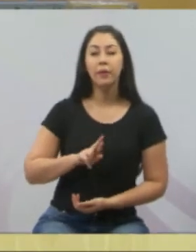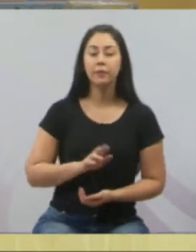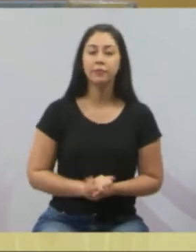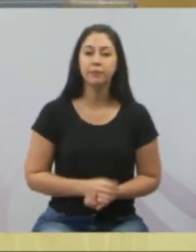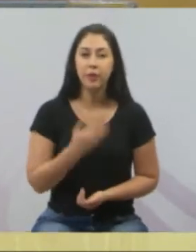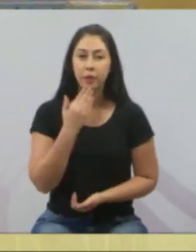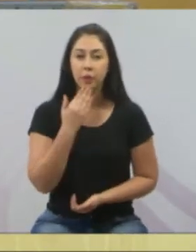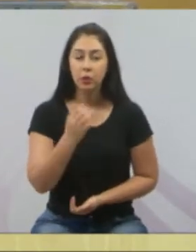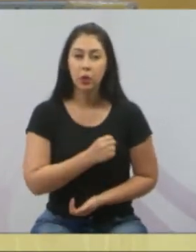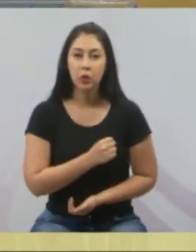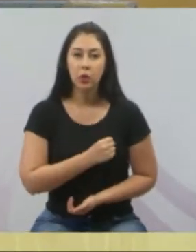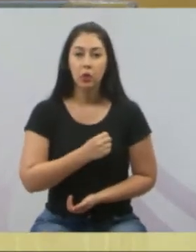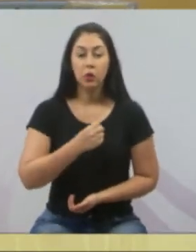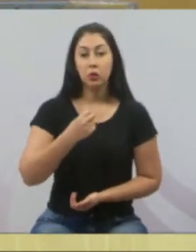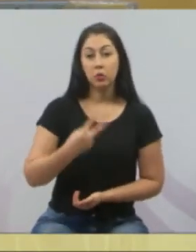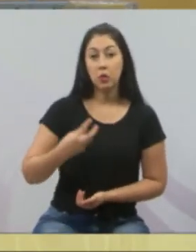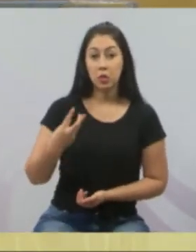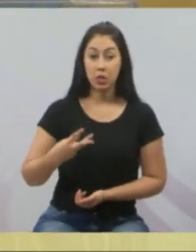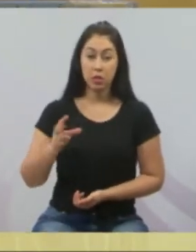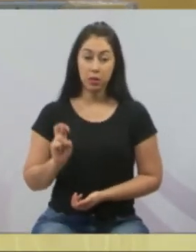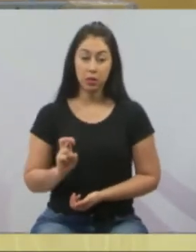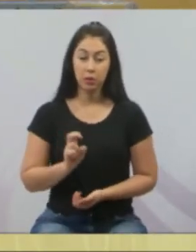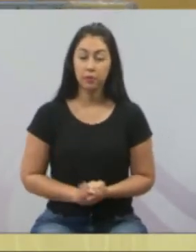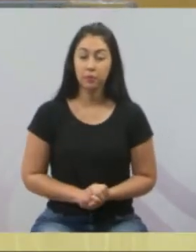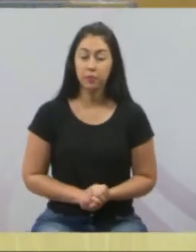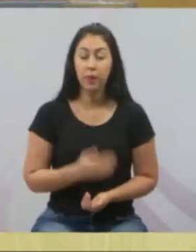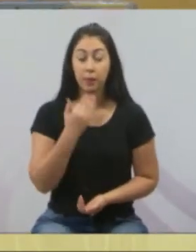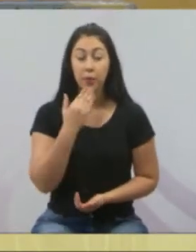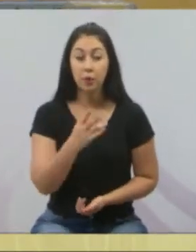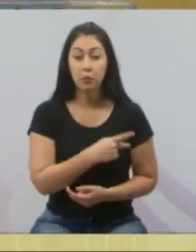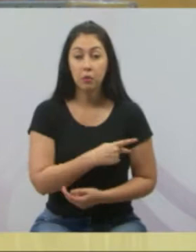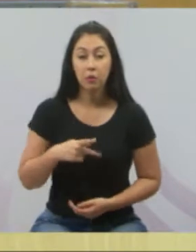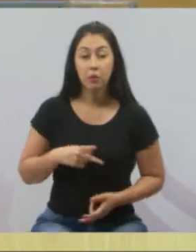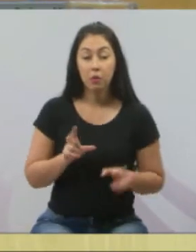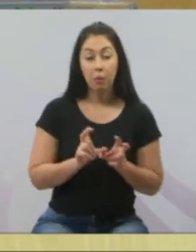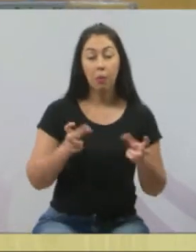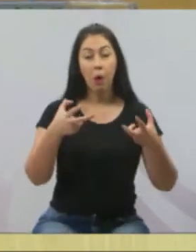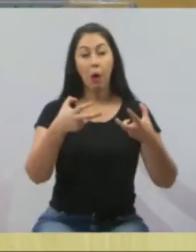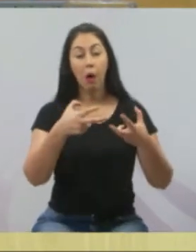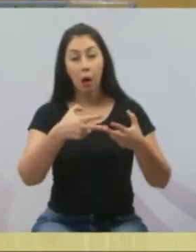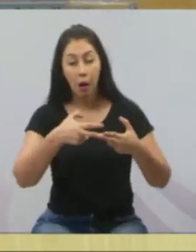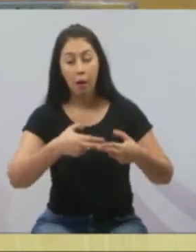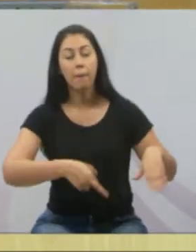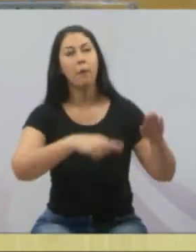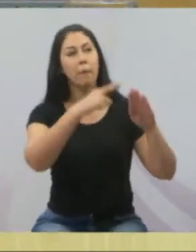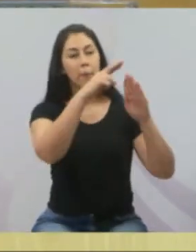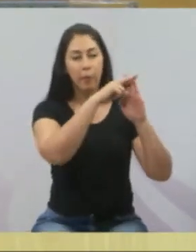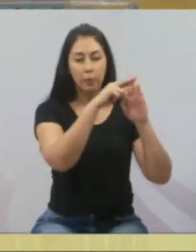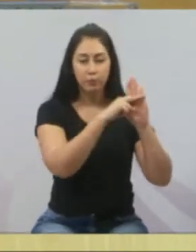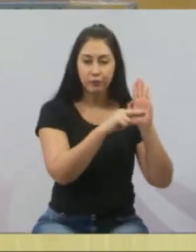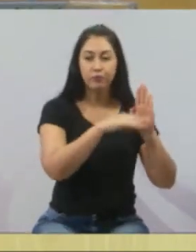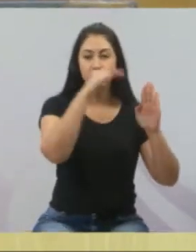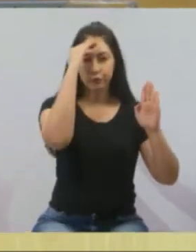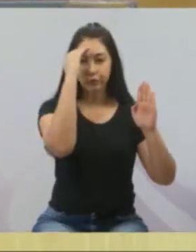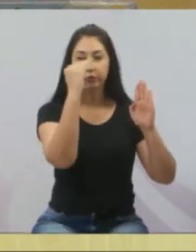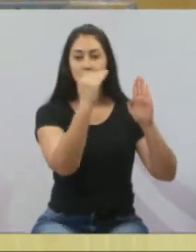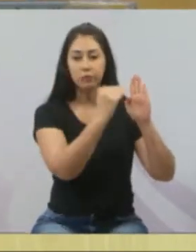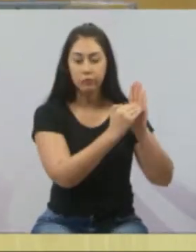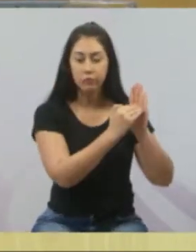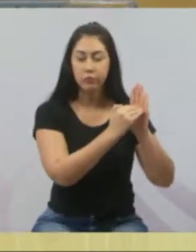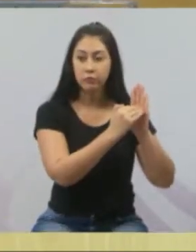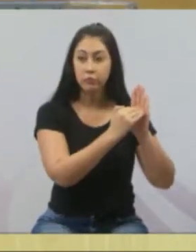julho. Nessa oportunidade, então, consignamos os nossos mais sinceros cumprimentos pelo transcurso da